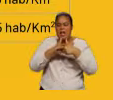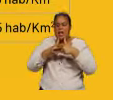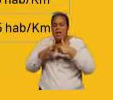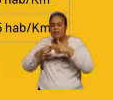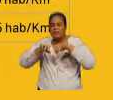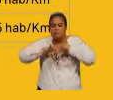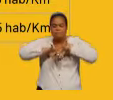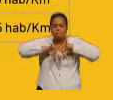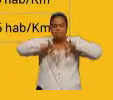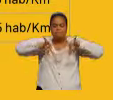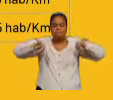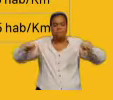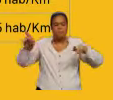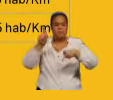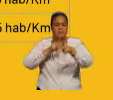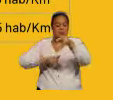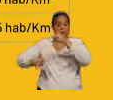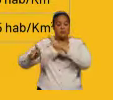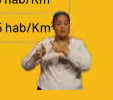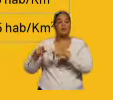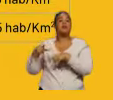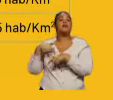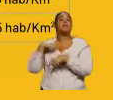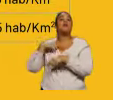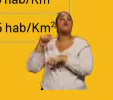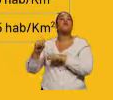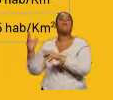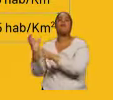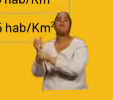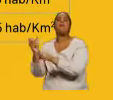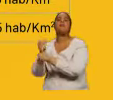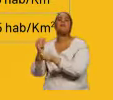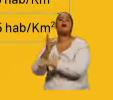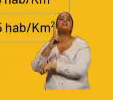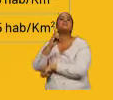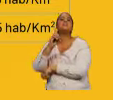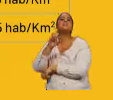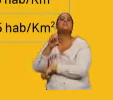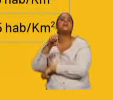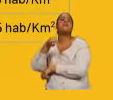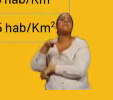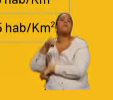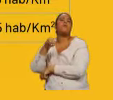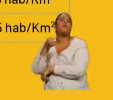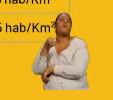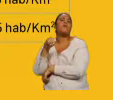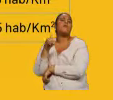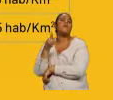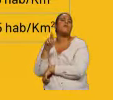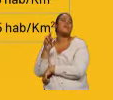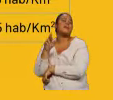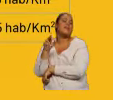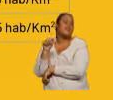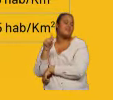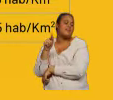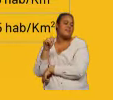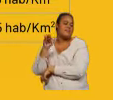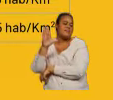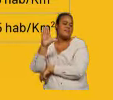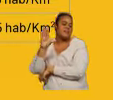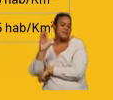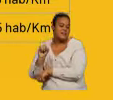a gente tem aqui a densidade demográfica os continentes mais povoados então o